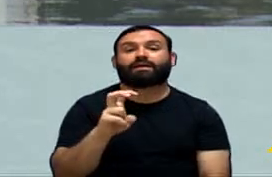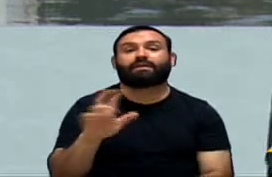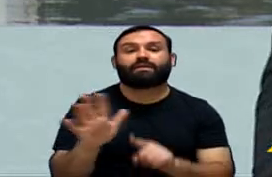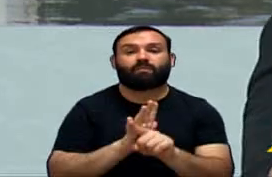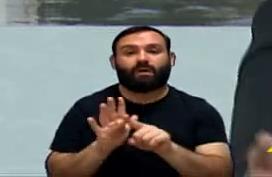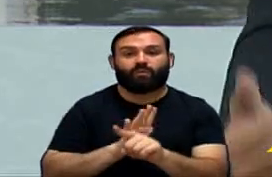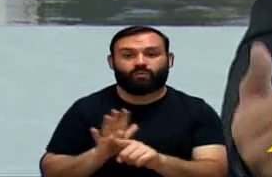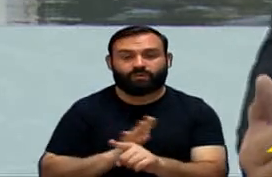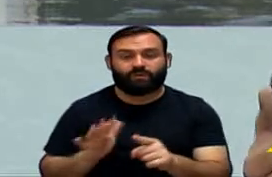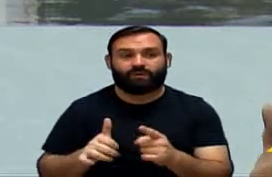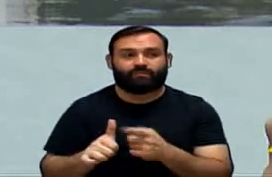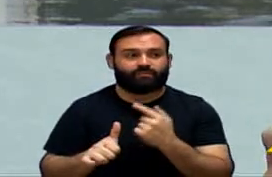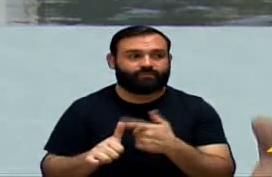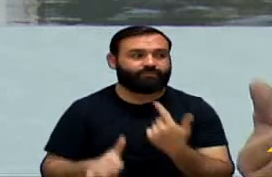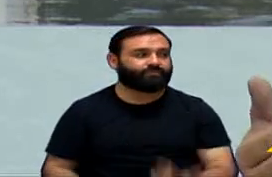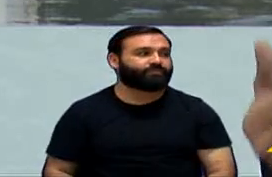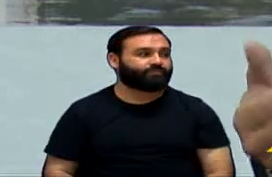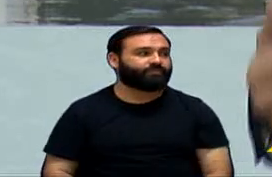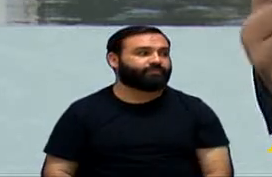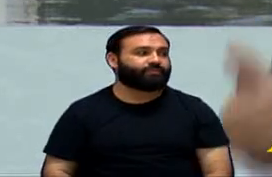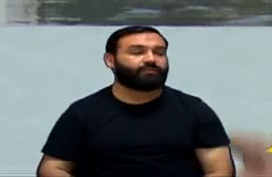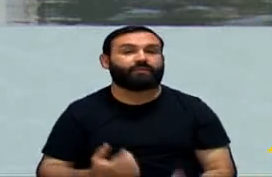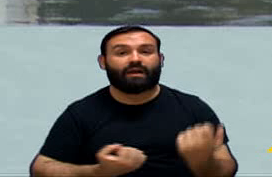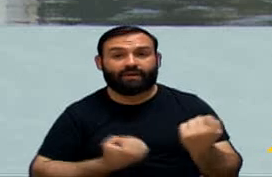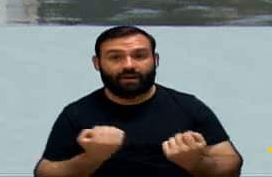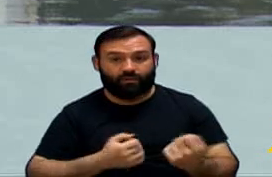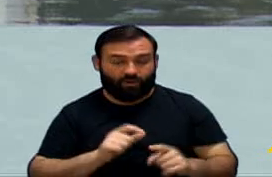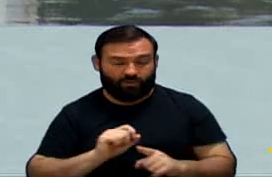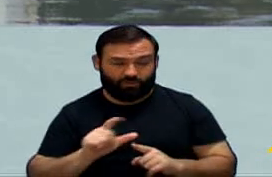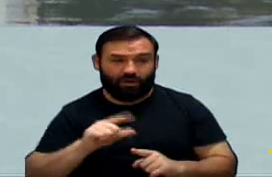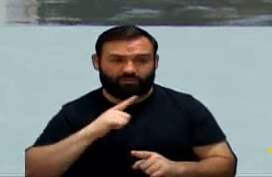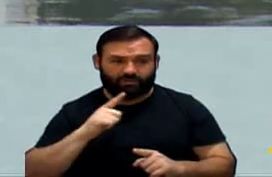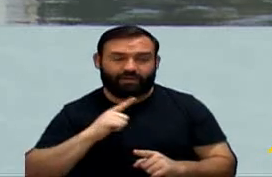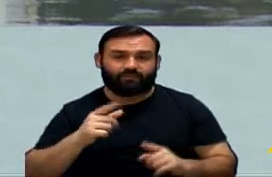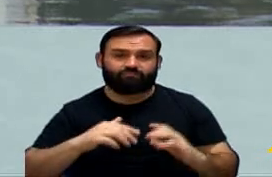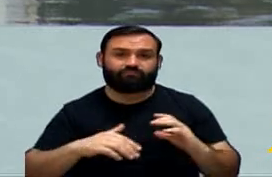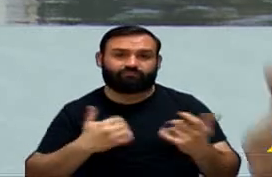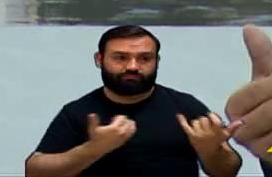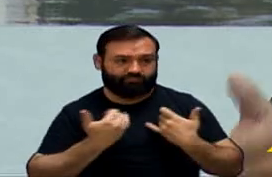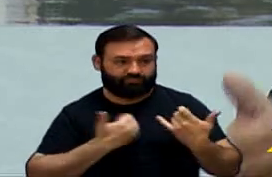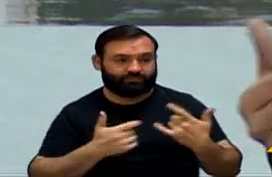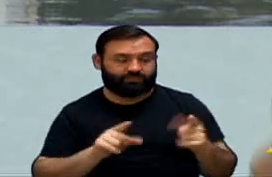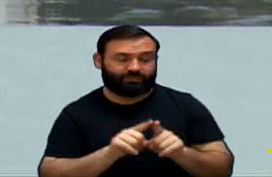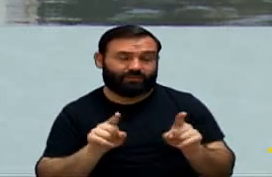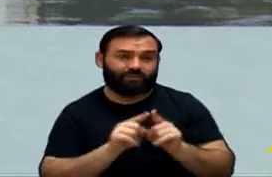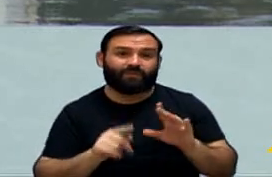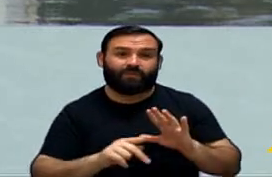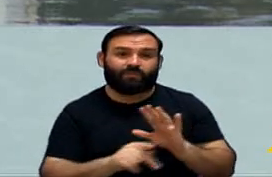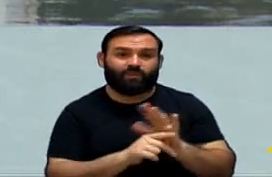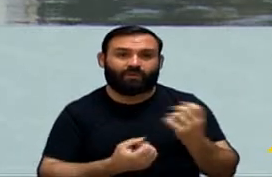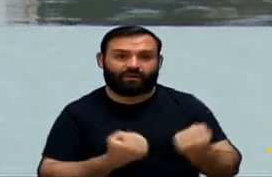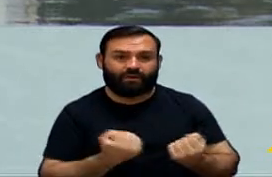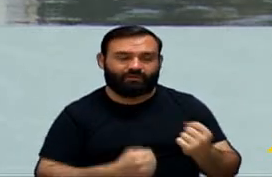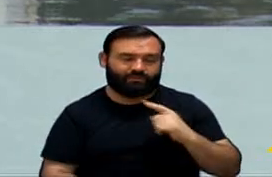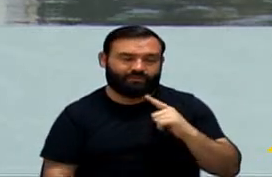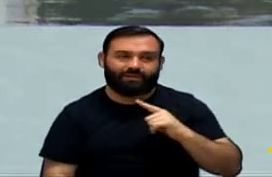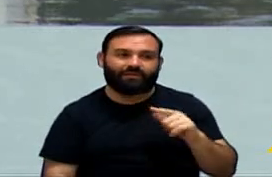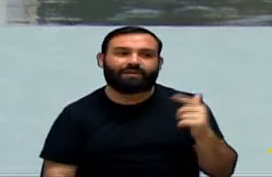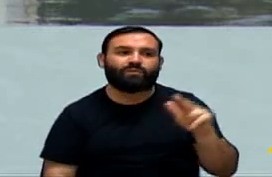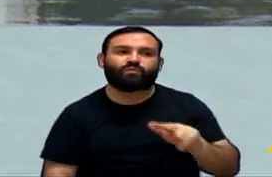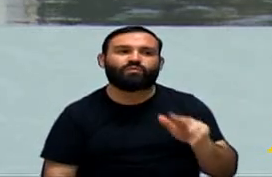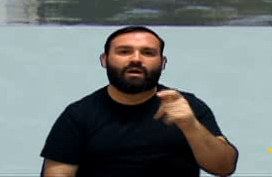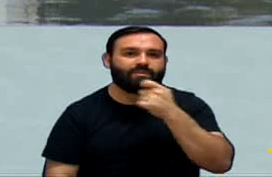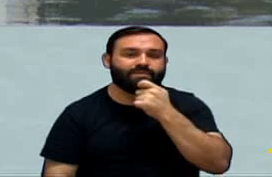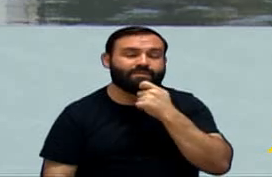desse requerimento primeiro assim existem veículos locados mas recebemos informação de que há veículos próprios que não estão sendo